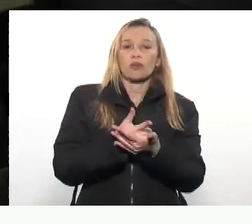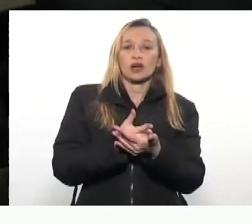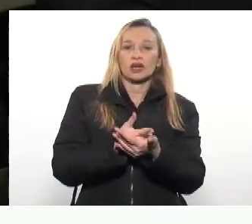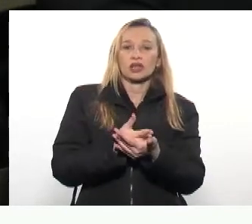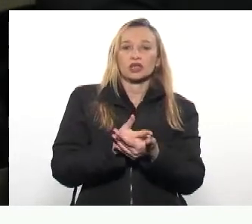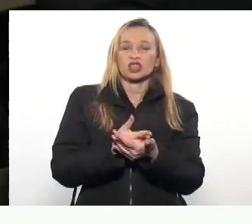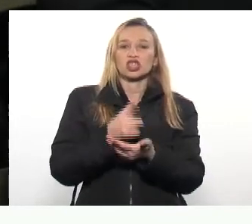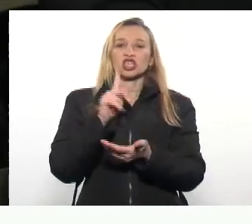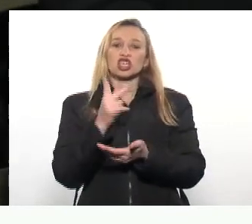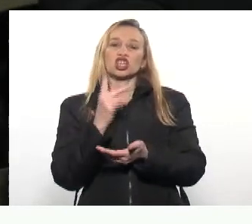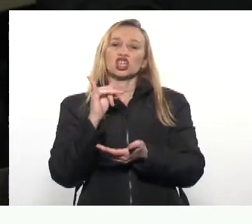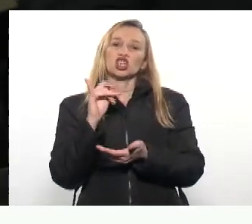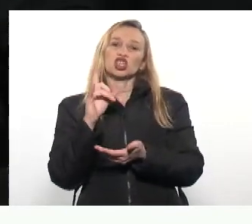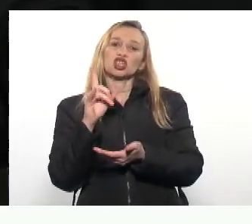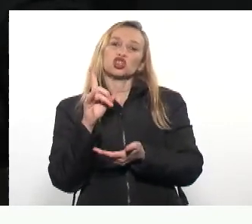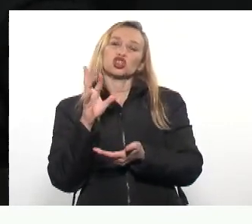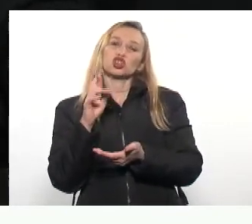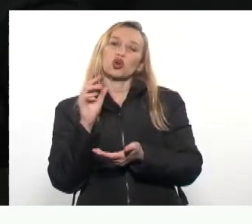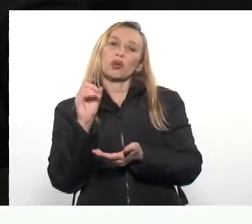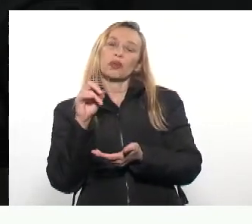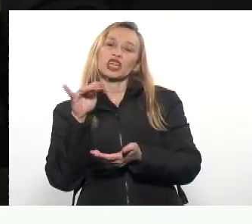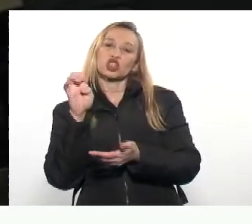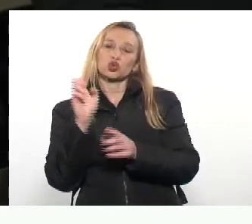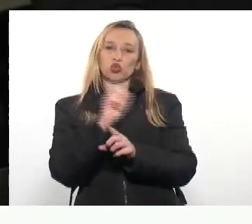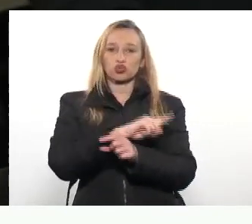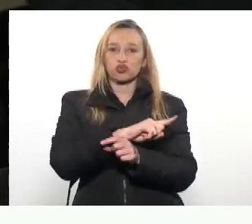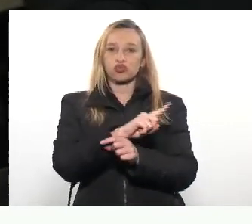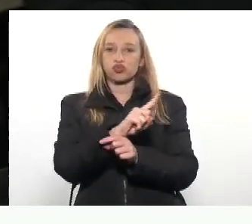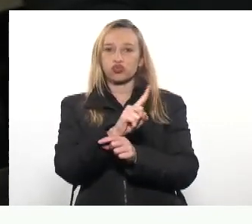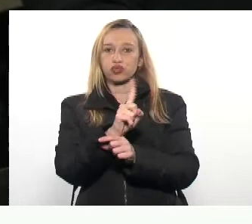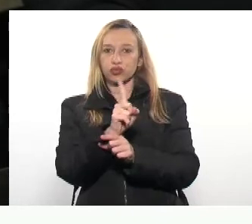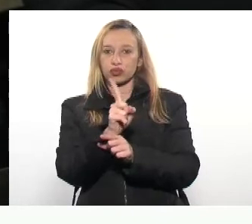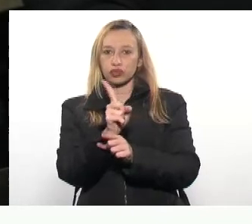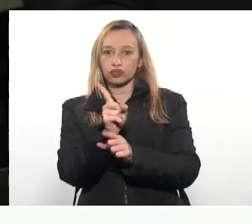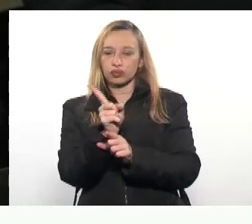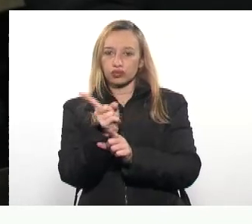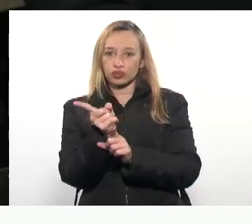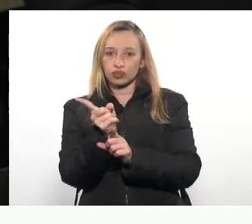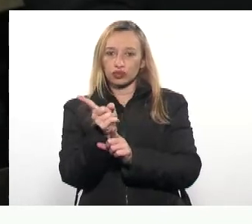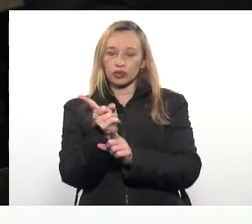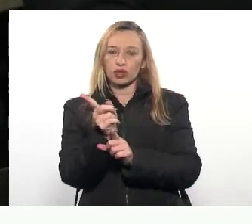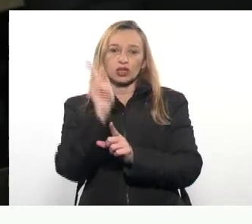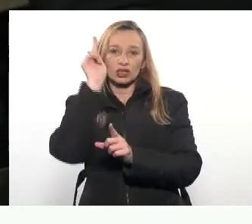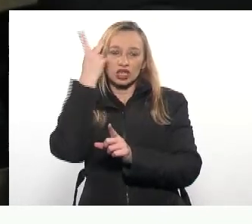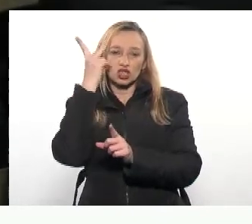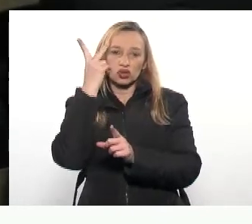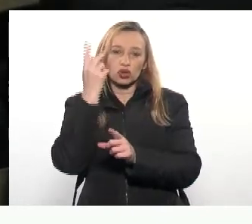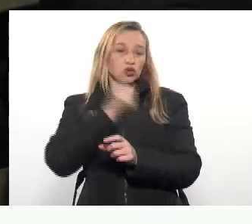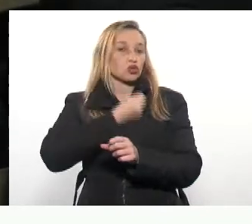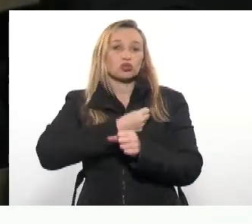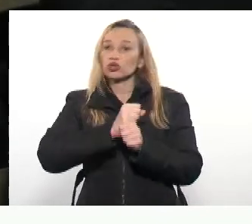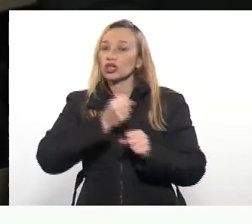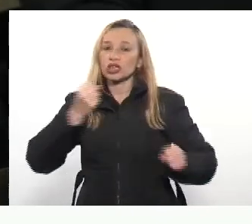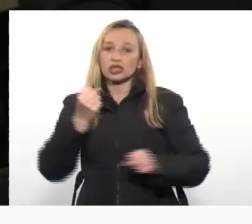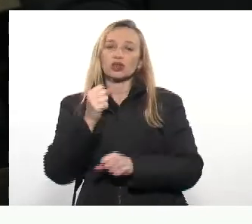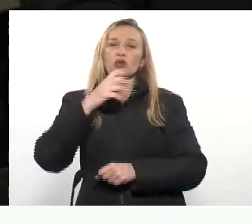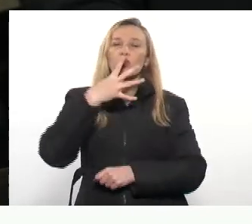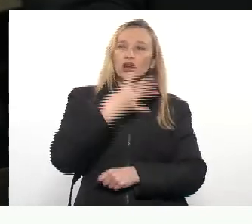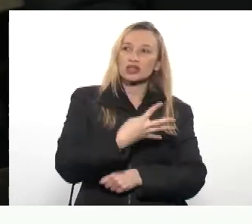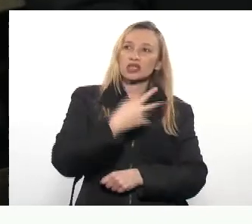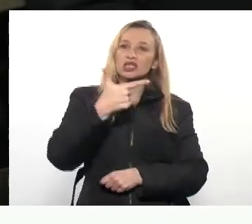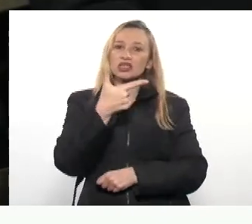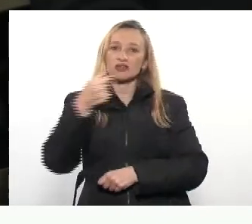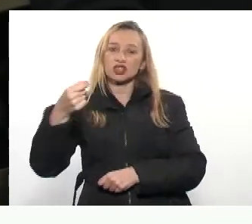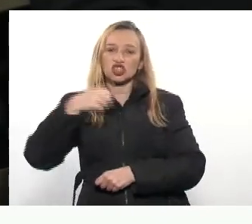história. Nós hoje temos algo como 1.300.000 ligações hidrometradas. nós estamos comprando 420 mil